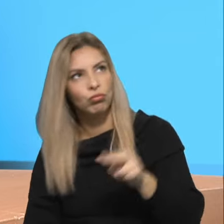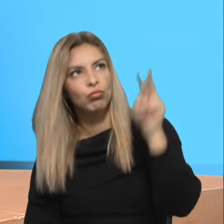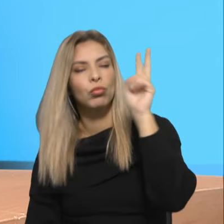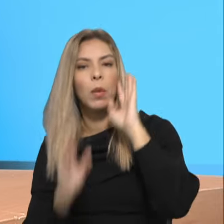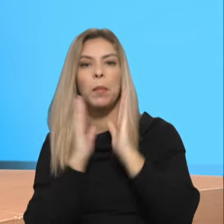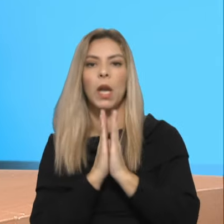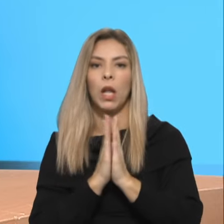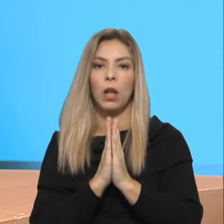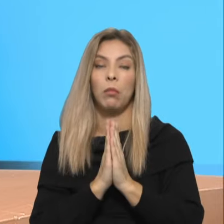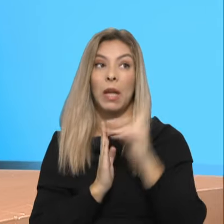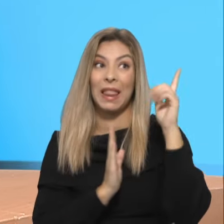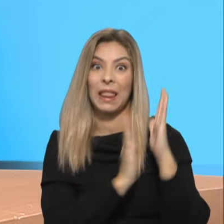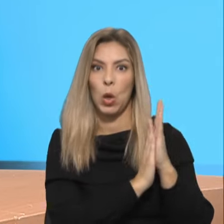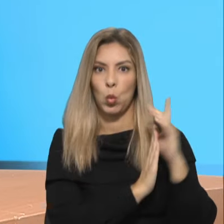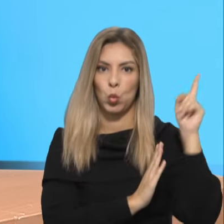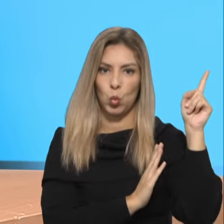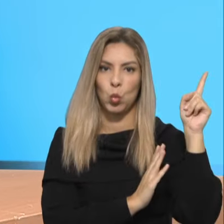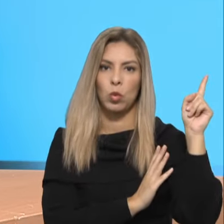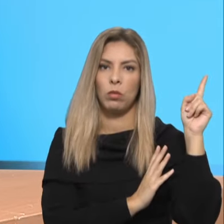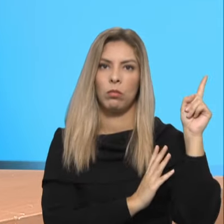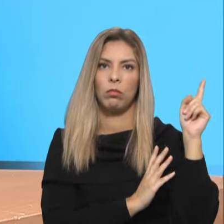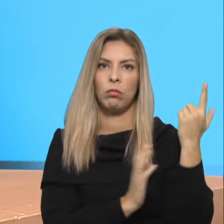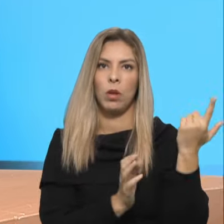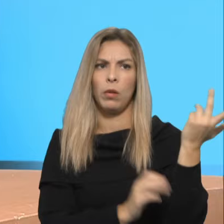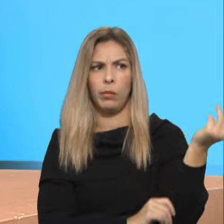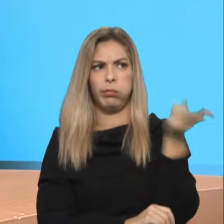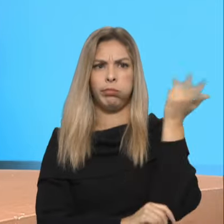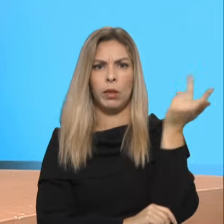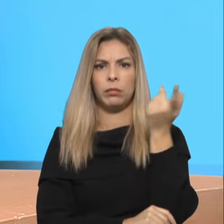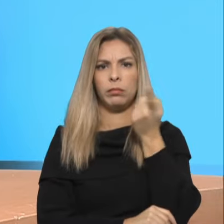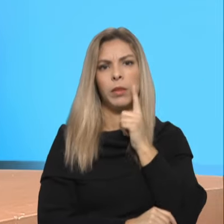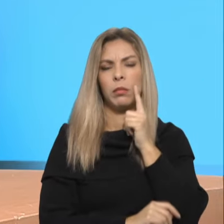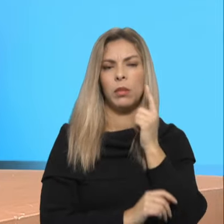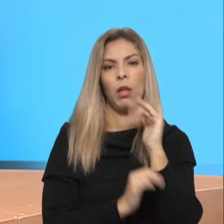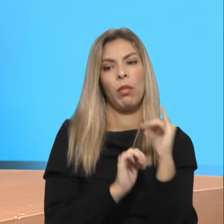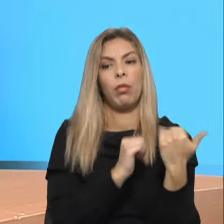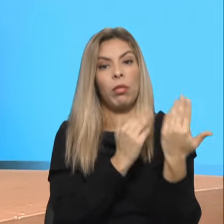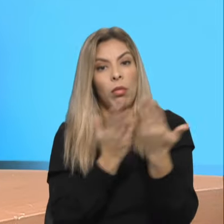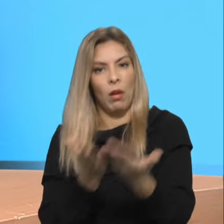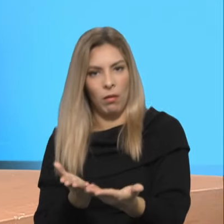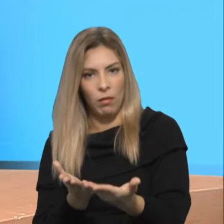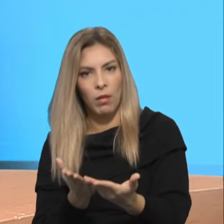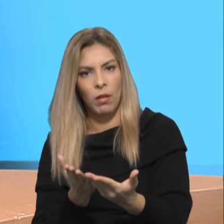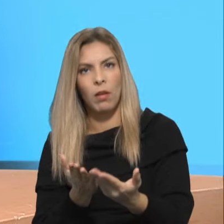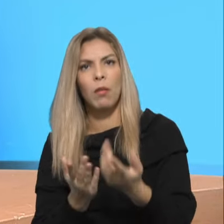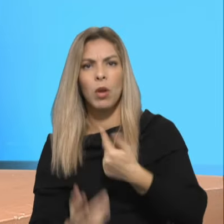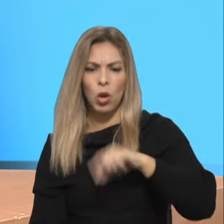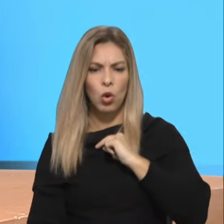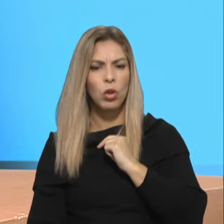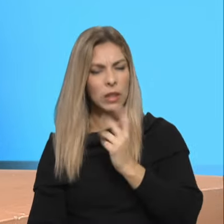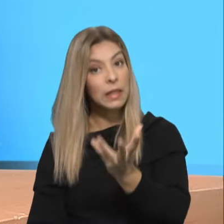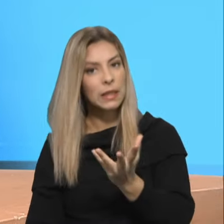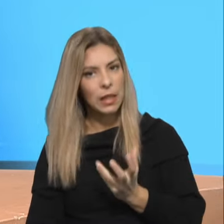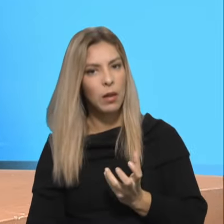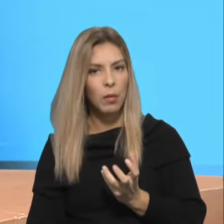quem Deus, com a sua libérrima magnificência e amor, coroou de bens, mas que nós também somos chamados a receber. Portanto, nós